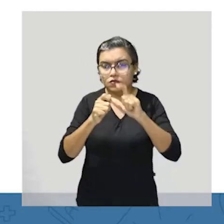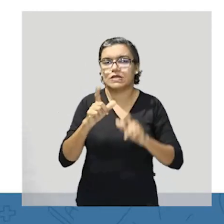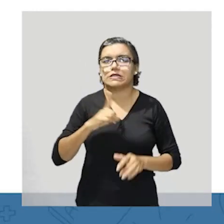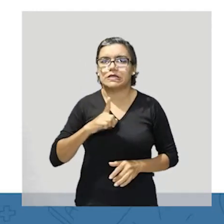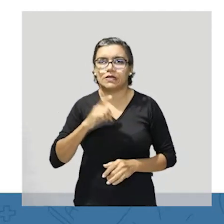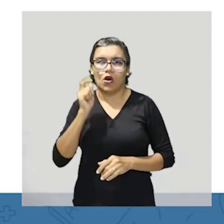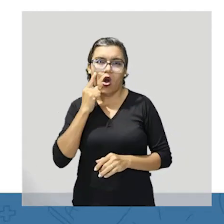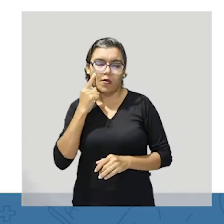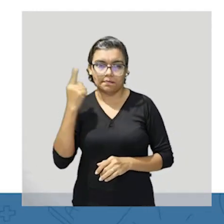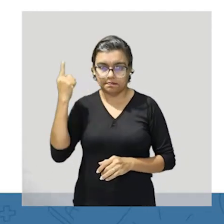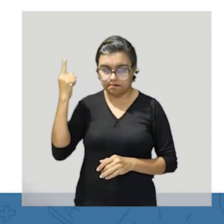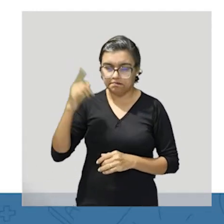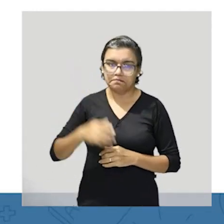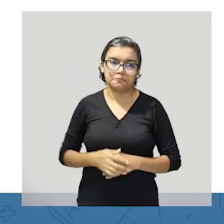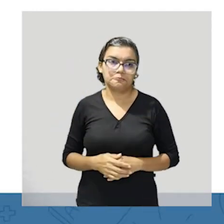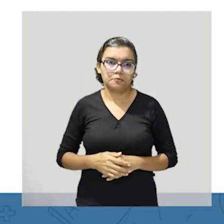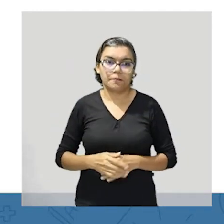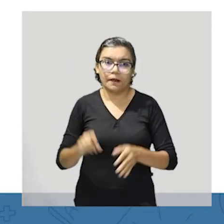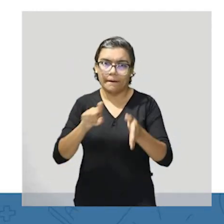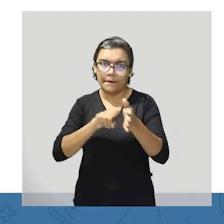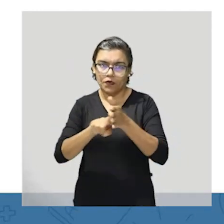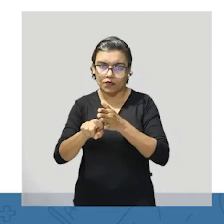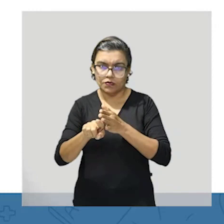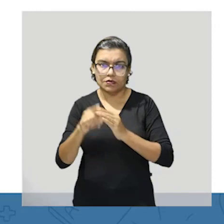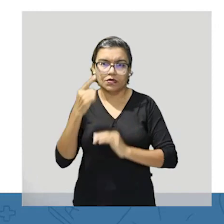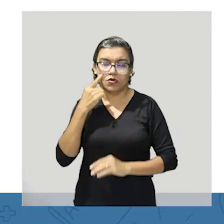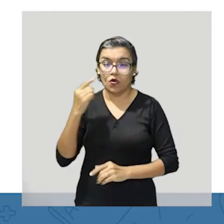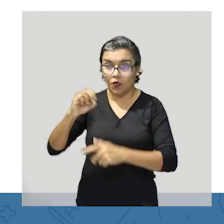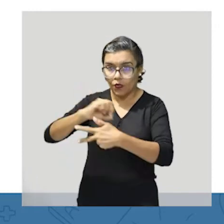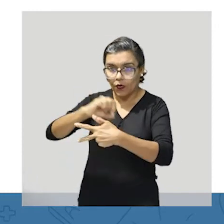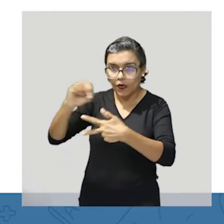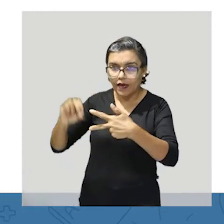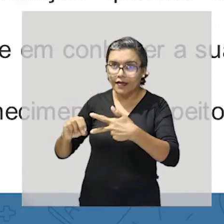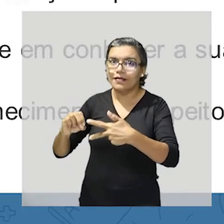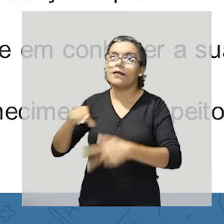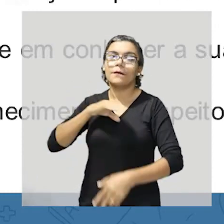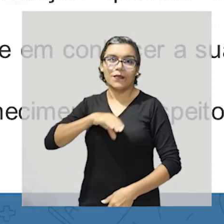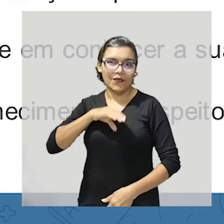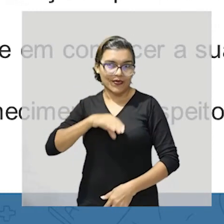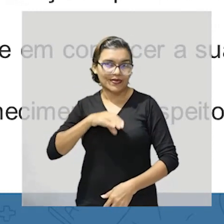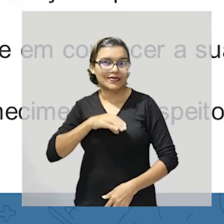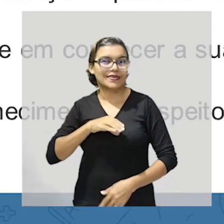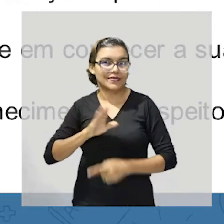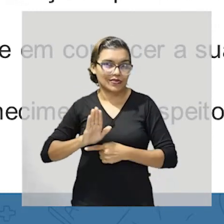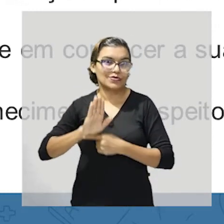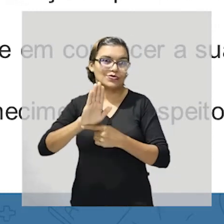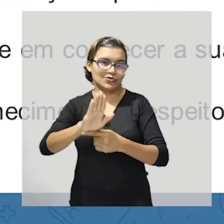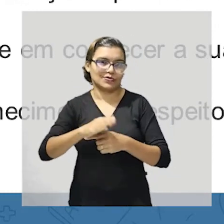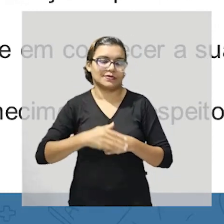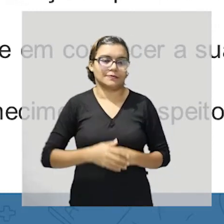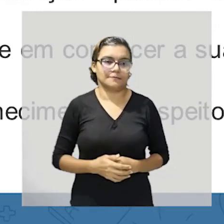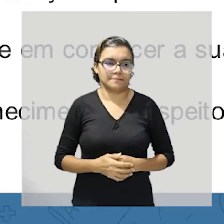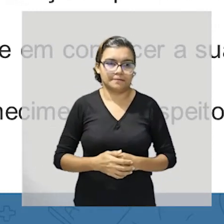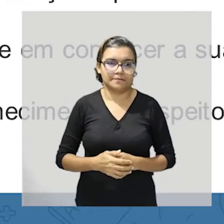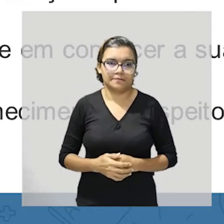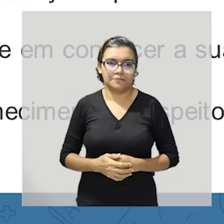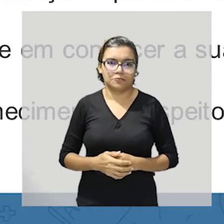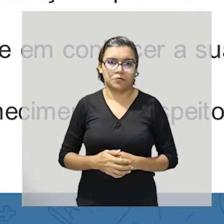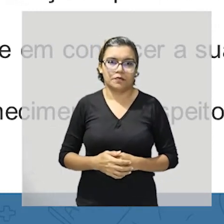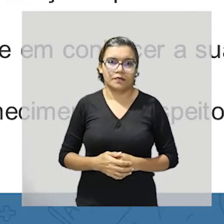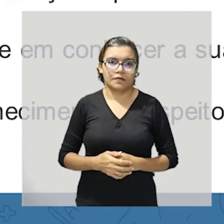ver o enunciado, porque no Enem é tudo em português, isso te ajuda. Olha a questão. Implementar